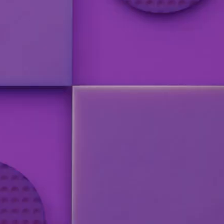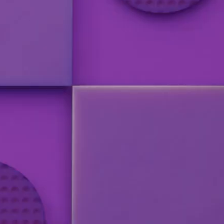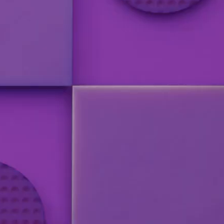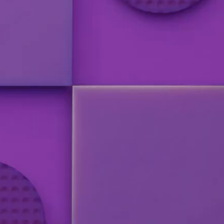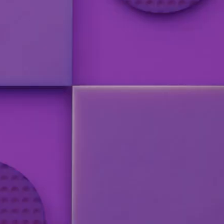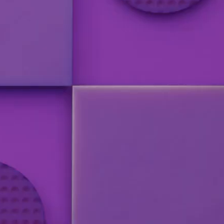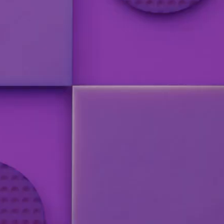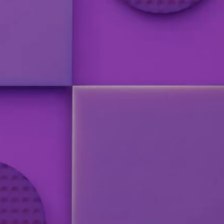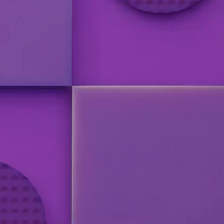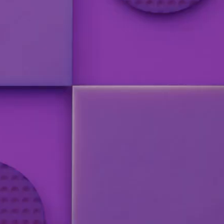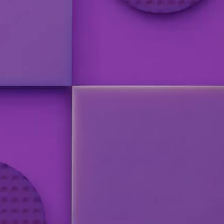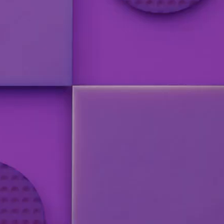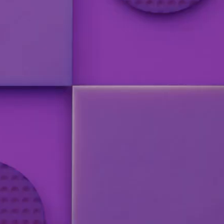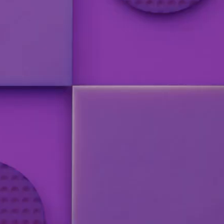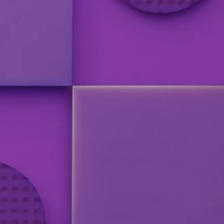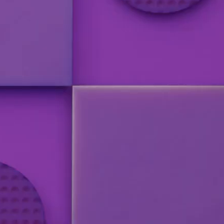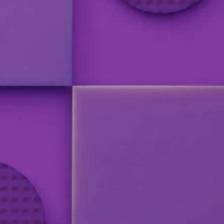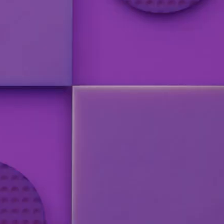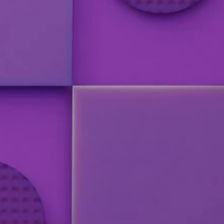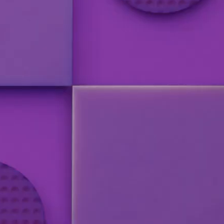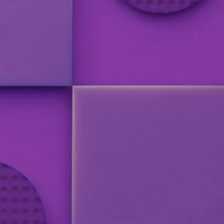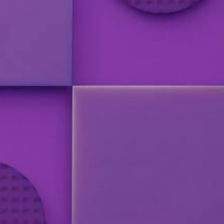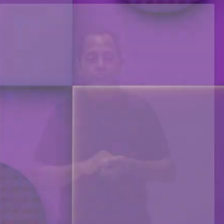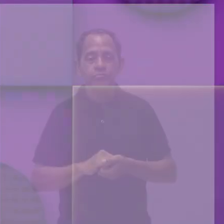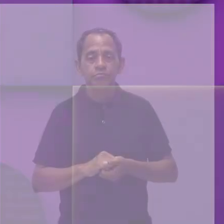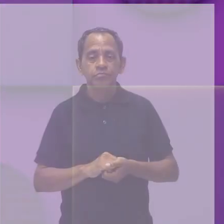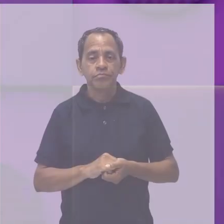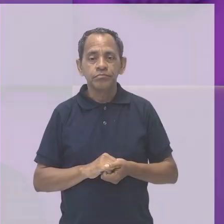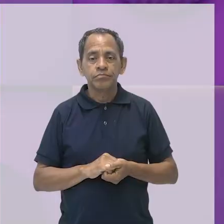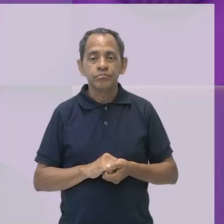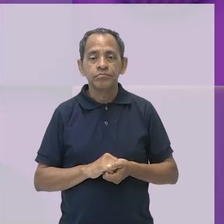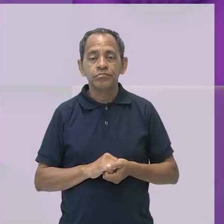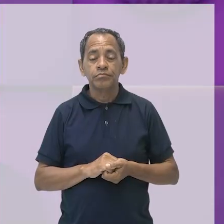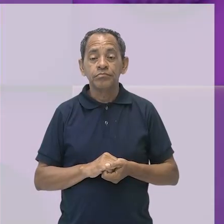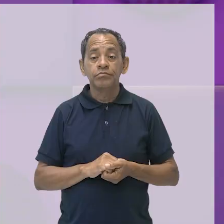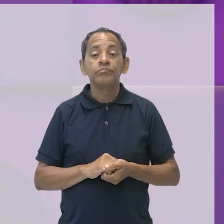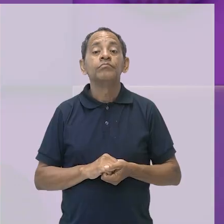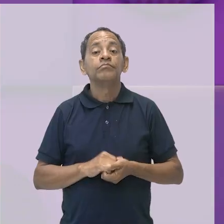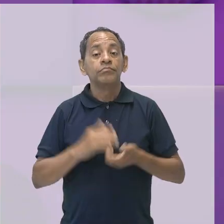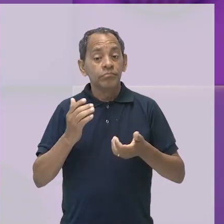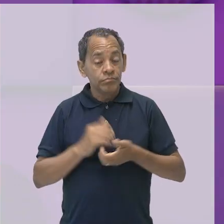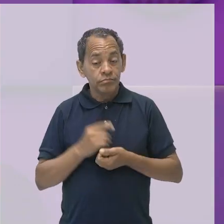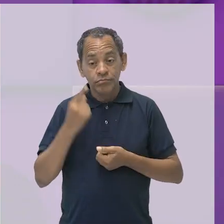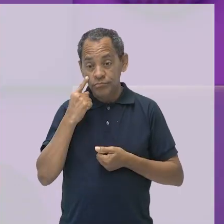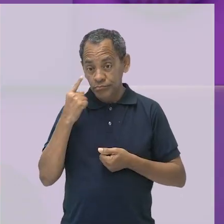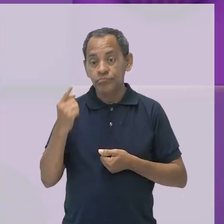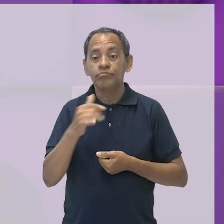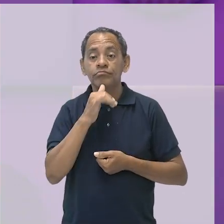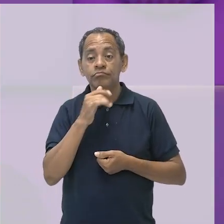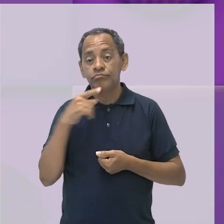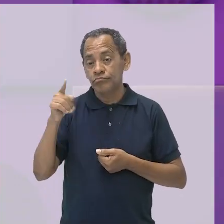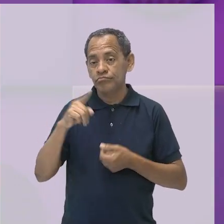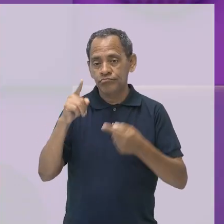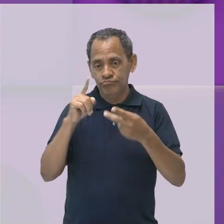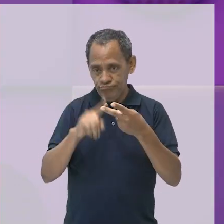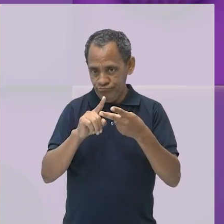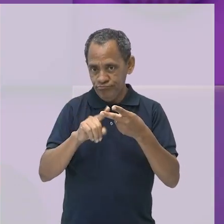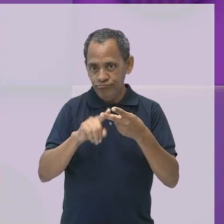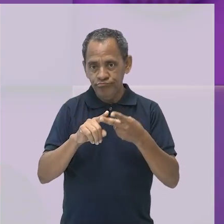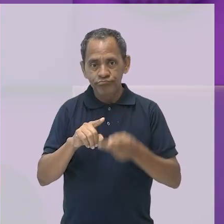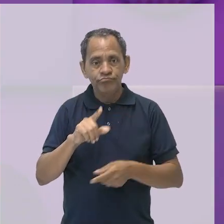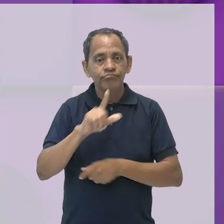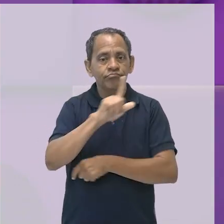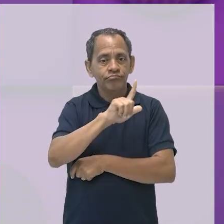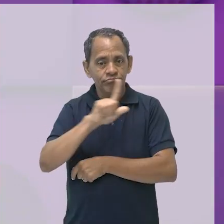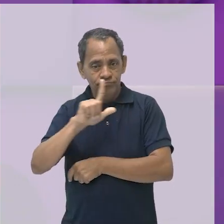semelhança ângulo-ângulo. A gente vai continuar e vai ver agora o caso de semelhança LLL, que é